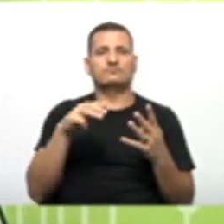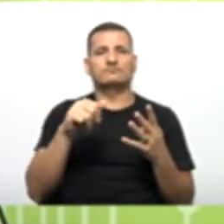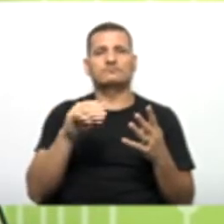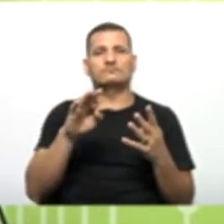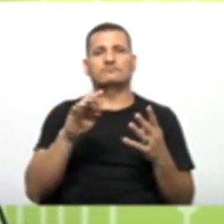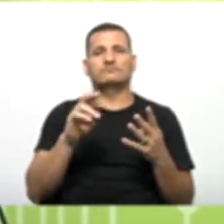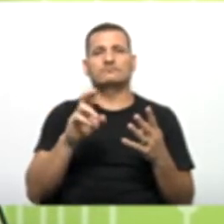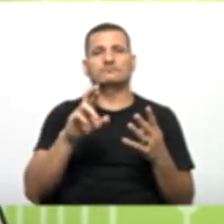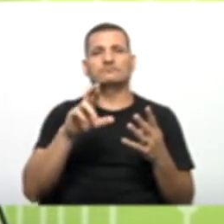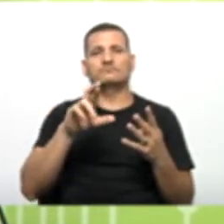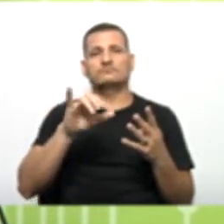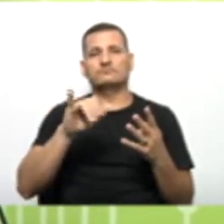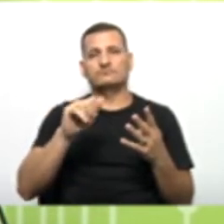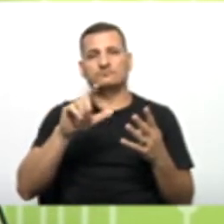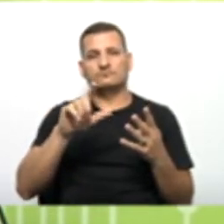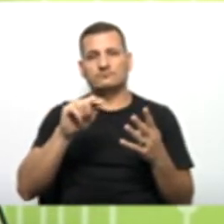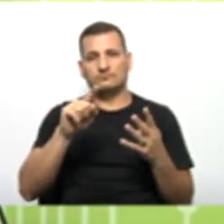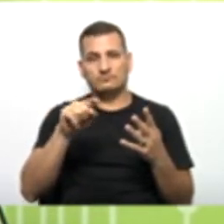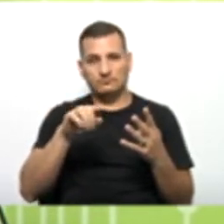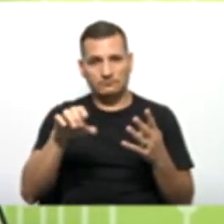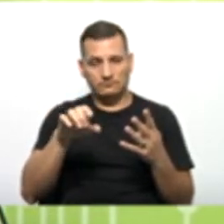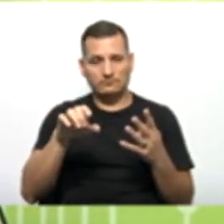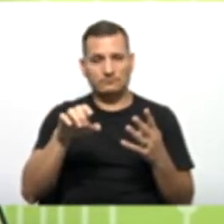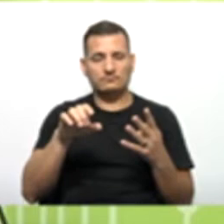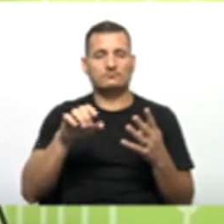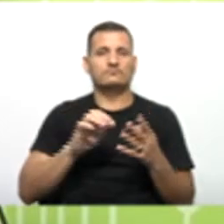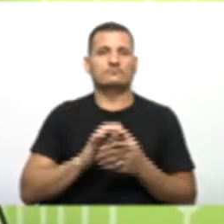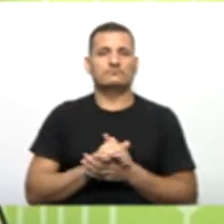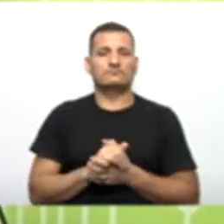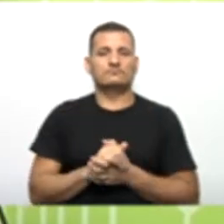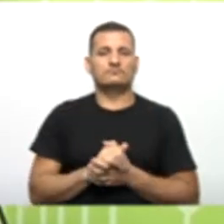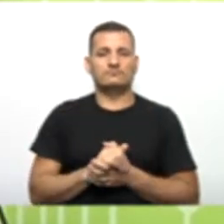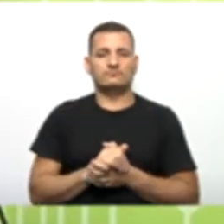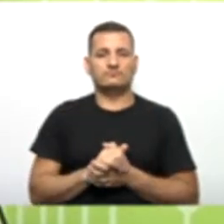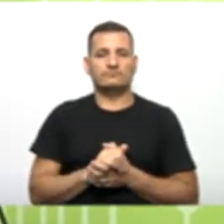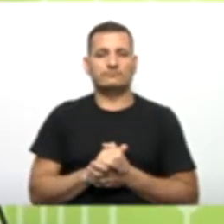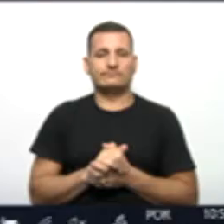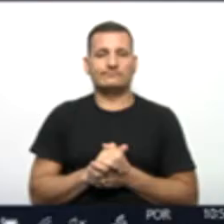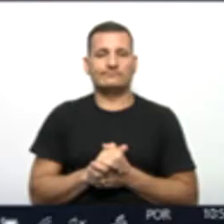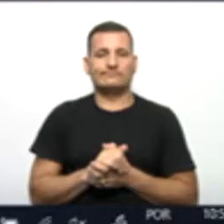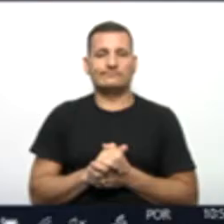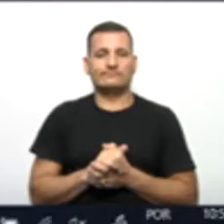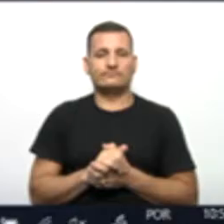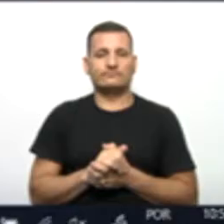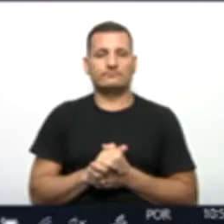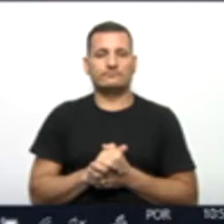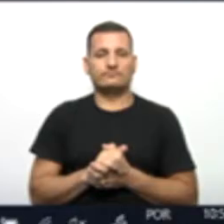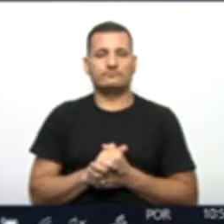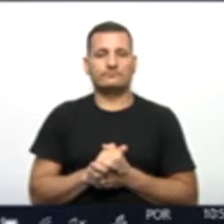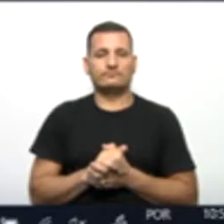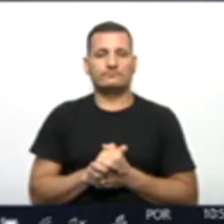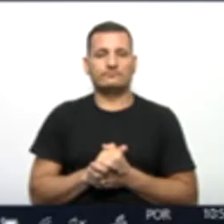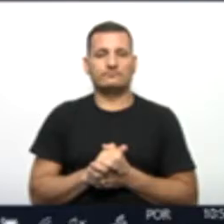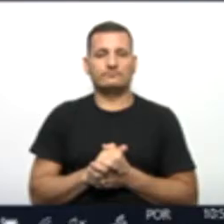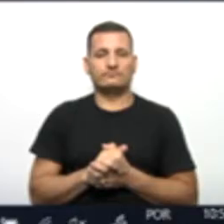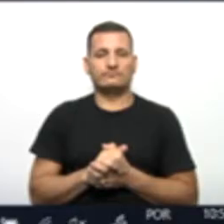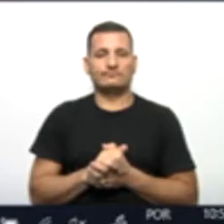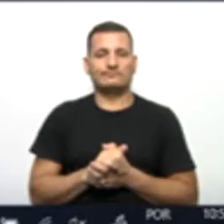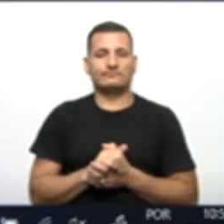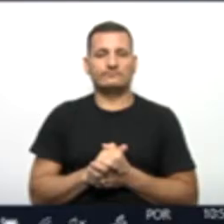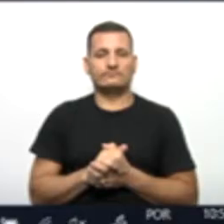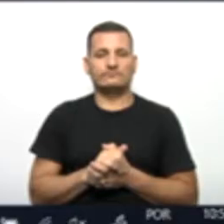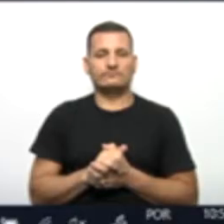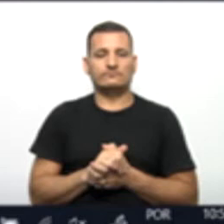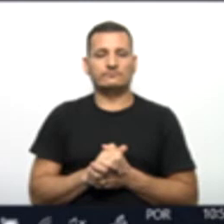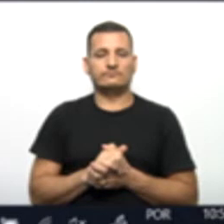parte de layout aqui nesse computador certo então eu vou voltar aqui pronto eu